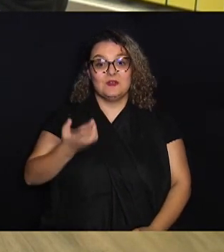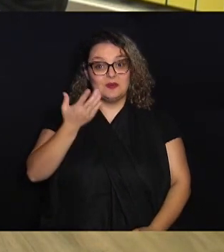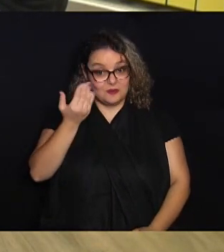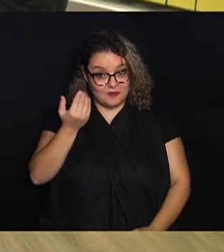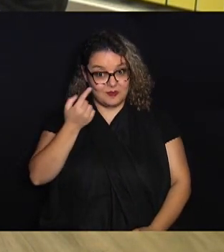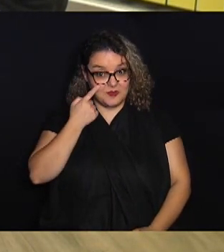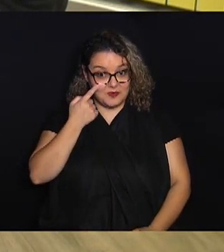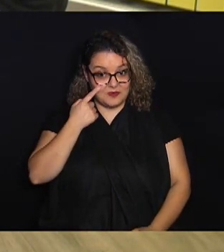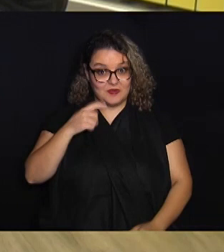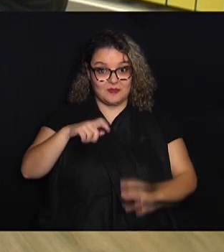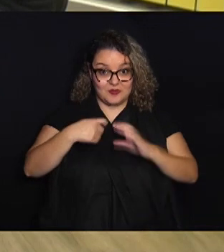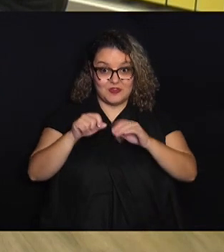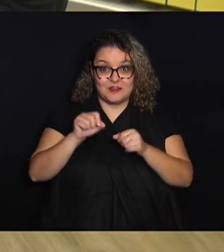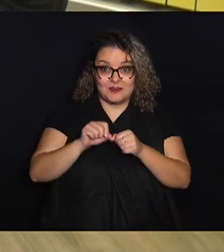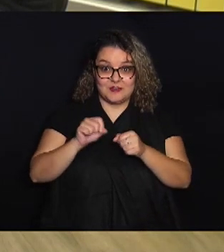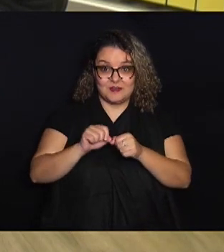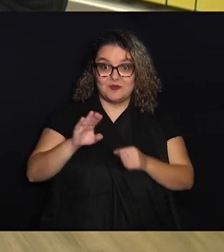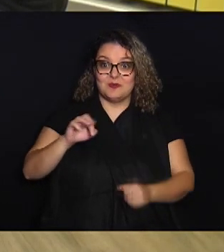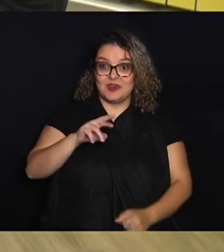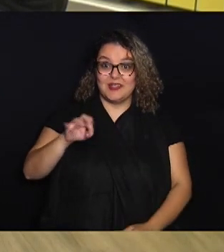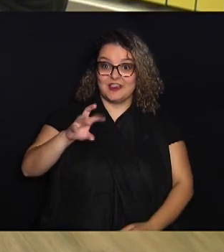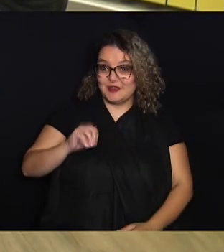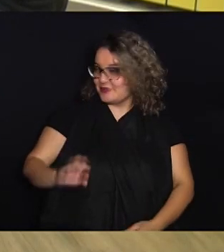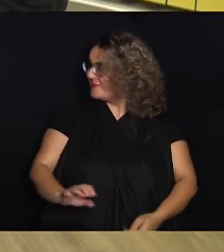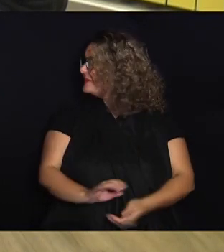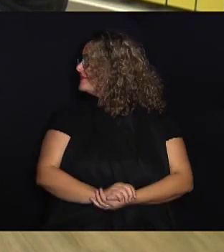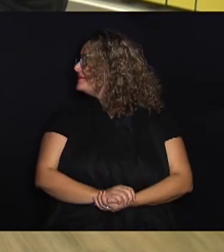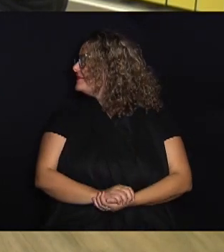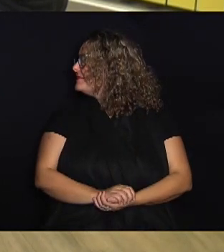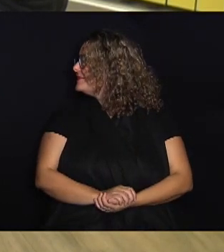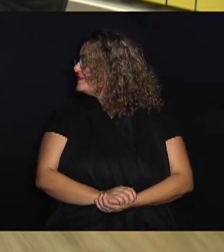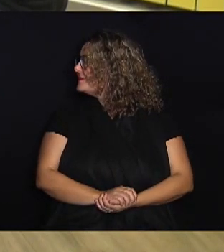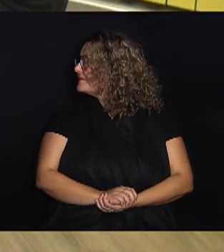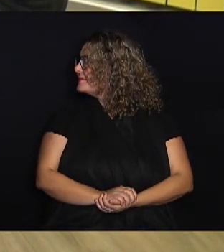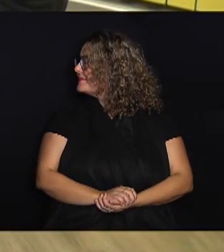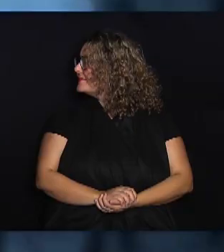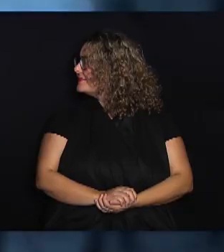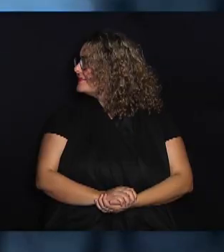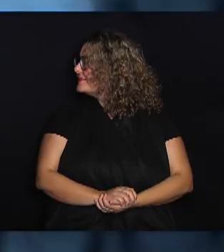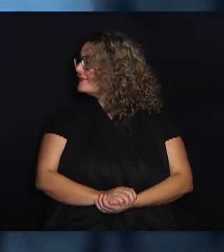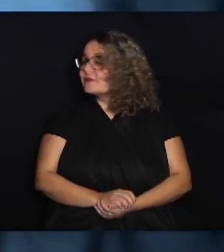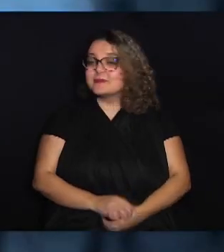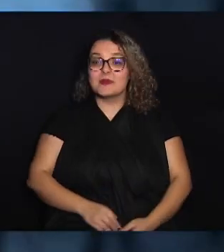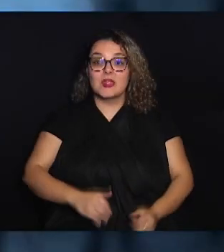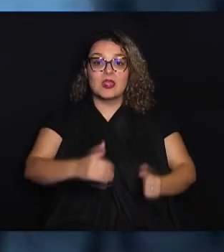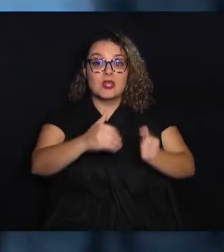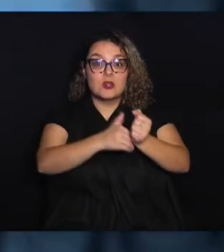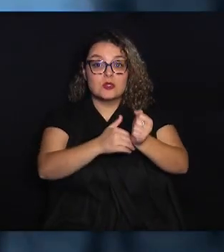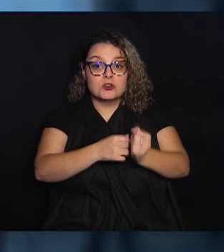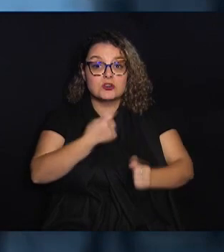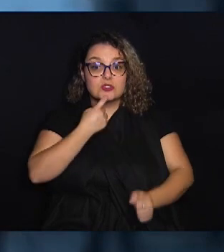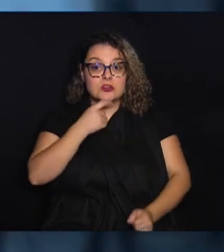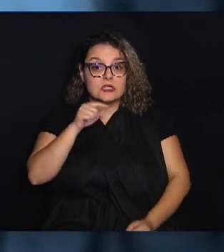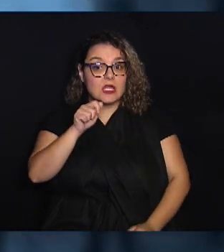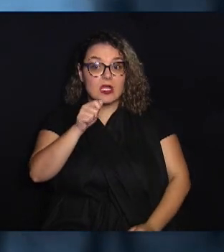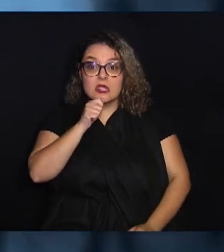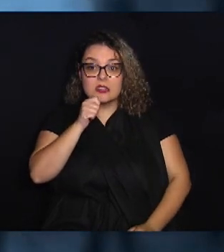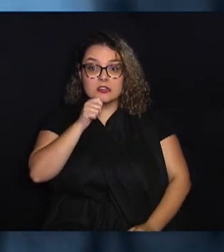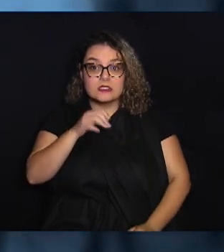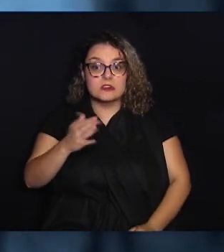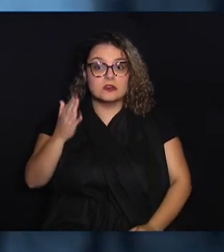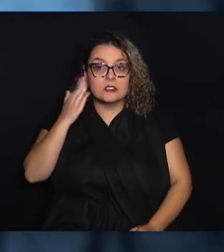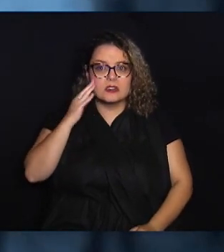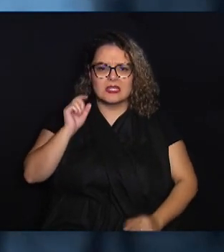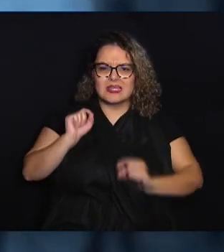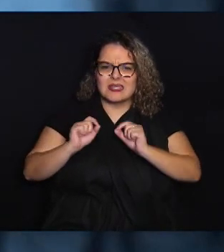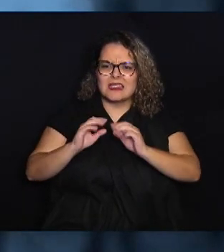num vídeo que você fez sobre Barreto Leme, olha aí. Vou te contar um segredo sobre Campinas que você ainda não sabe. Quem será que morou